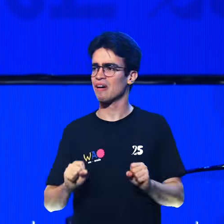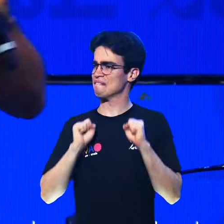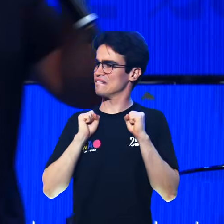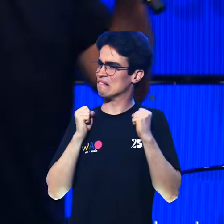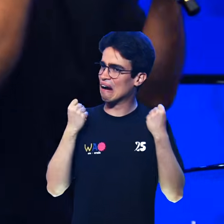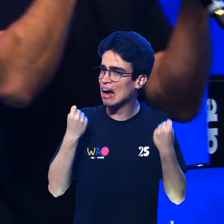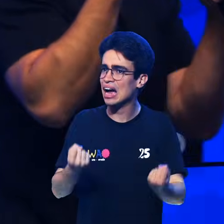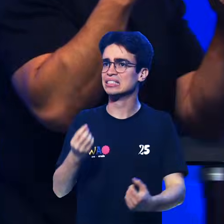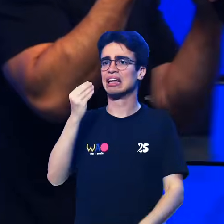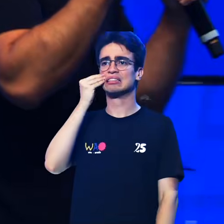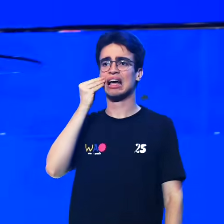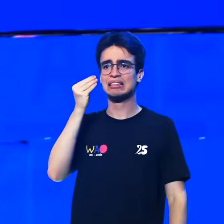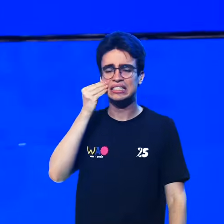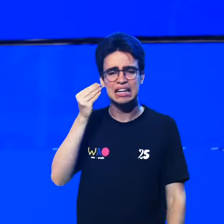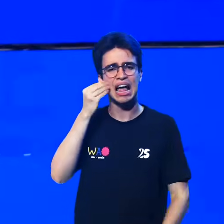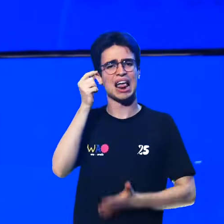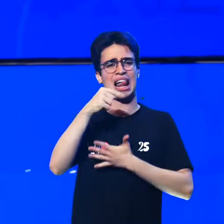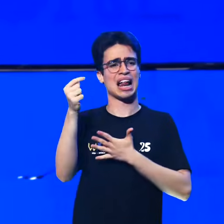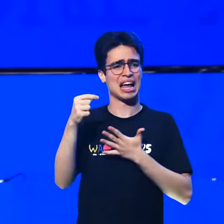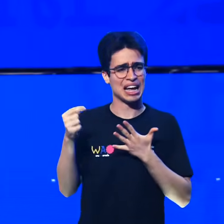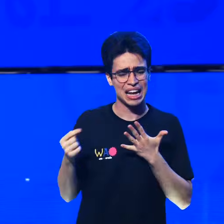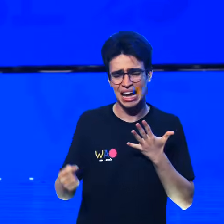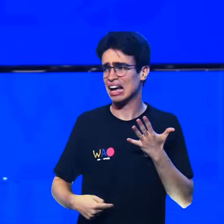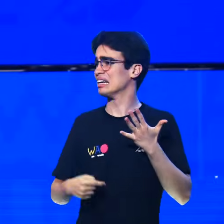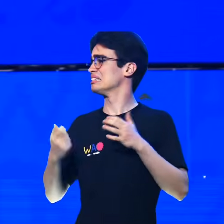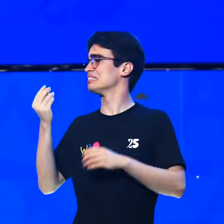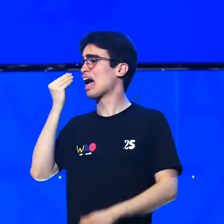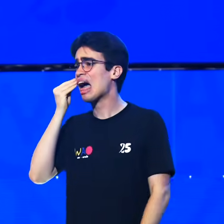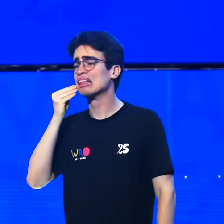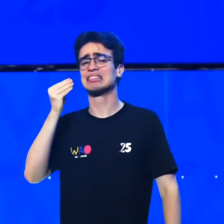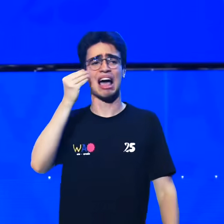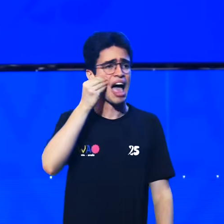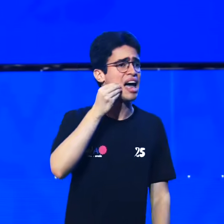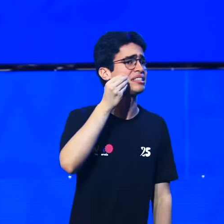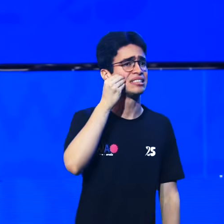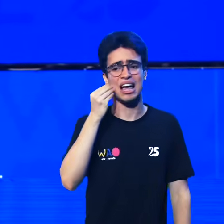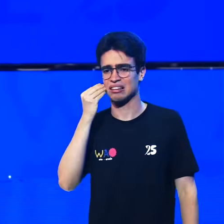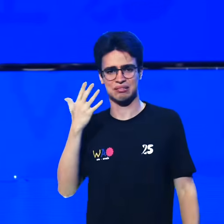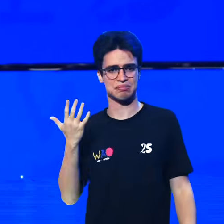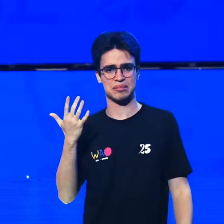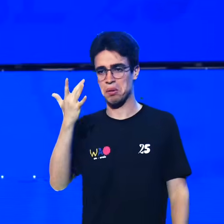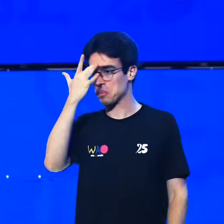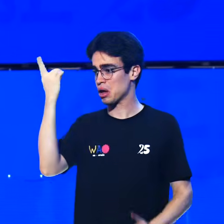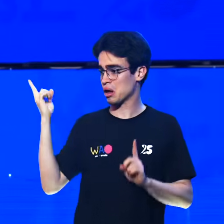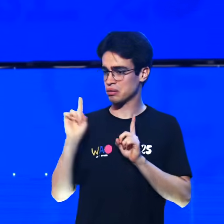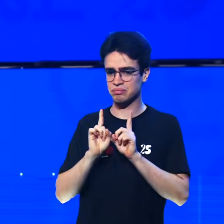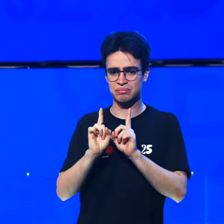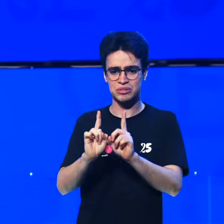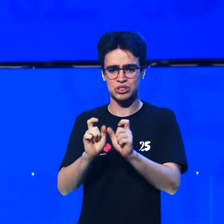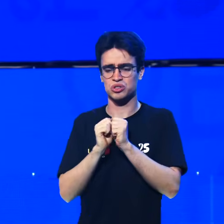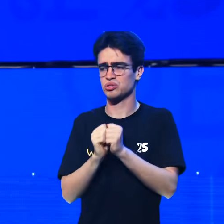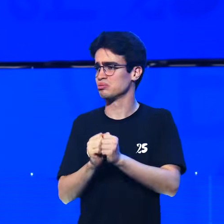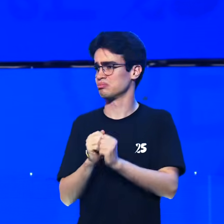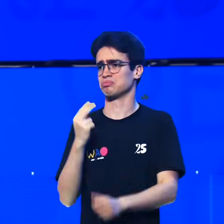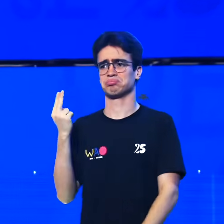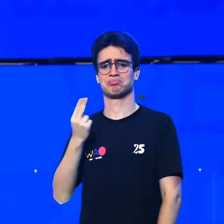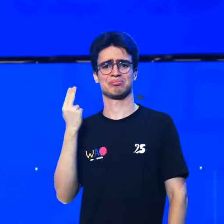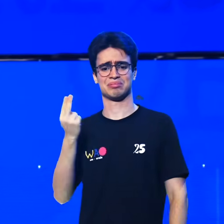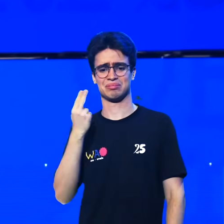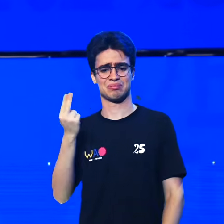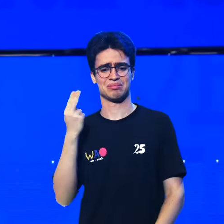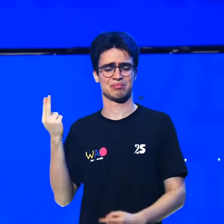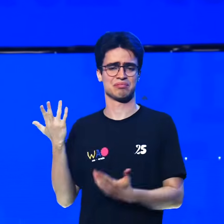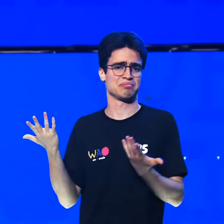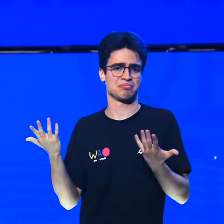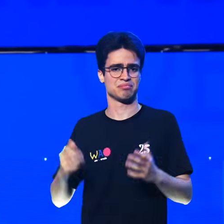você pode fazer tudo o que você conseguir fazer, mas nada vai fazer alguém caminhar com você e ficar perto de você, dar